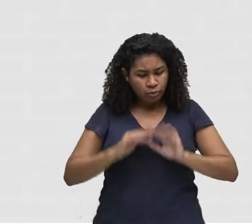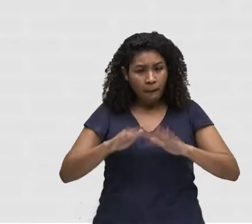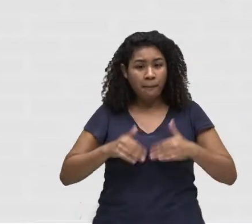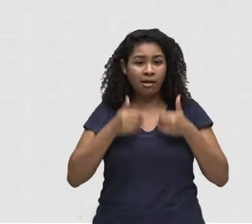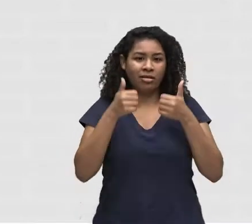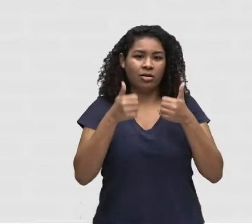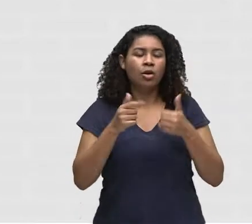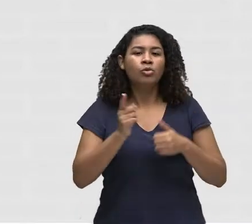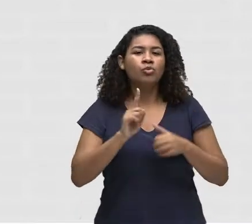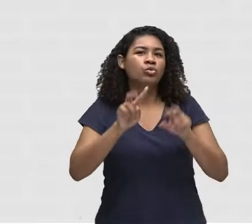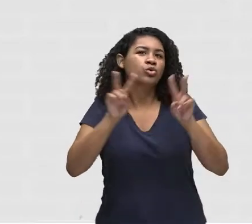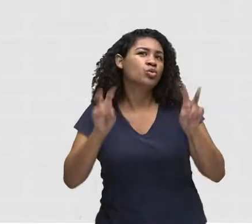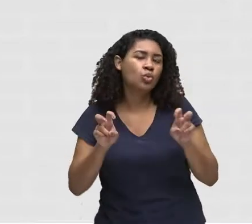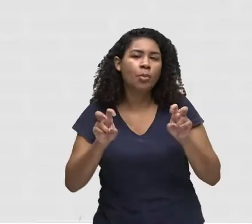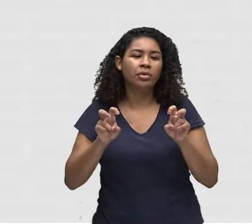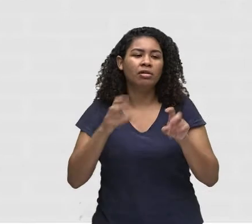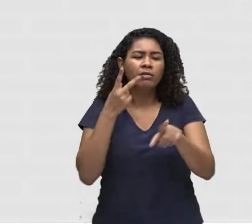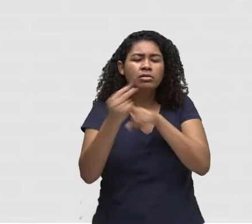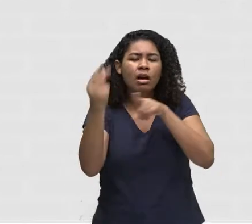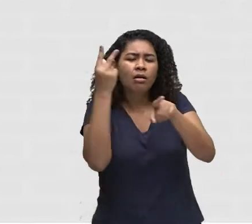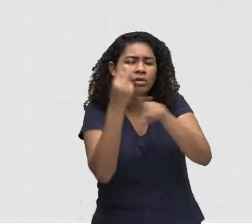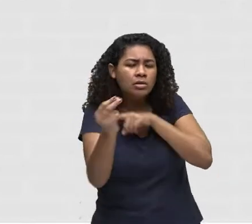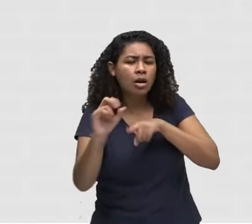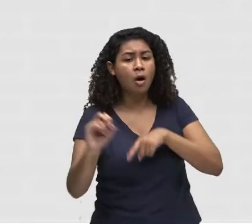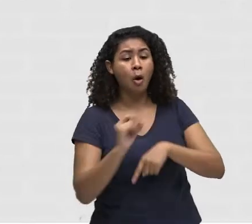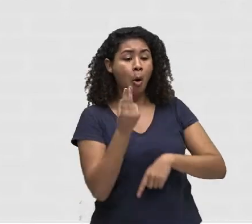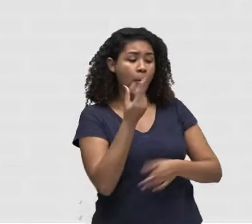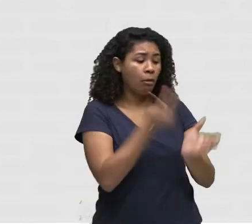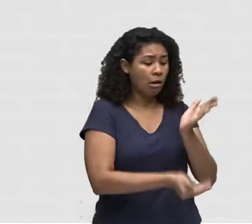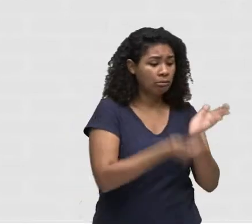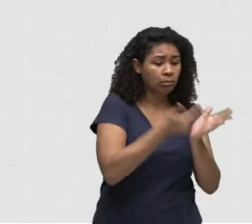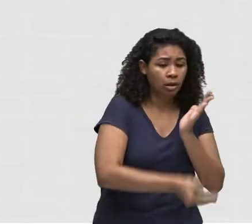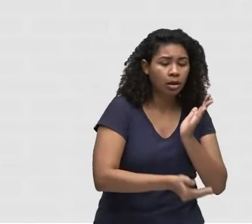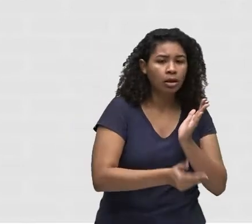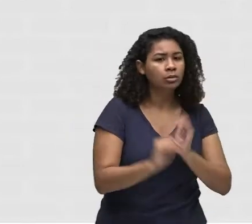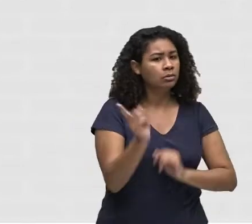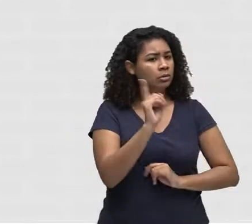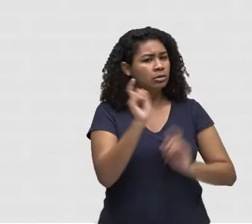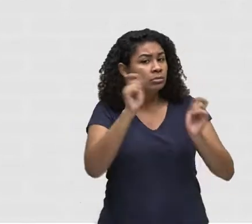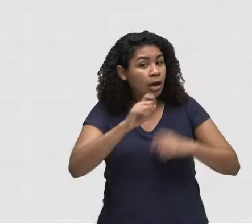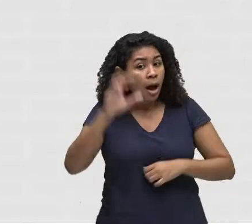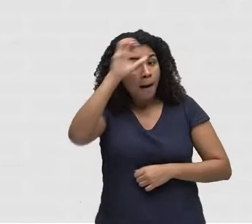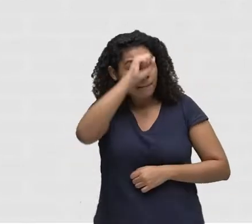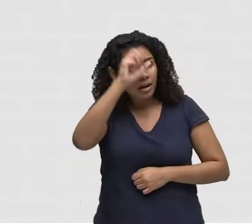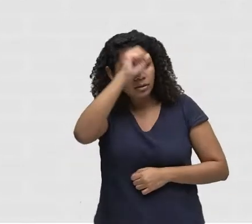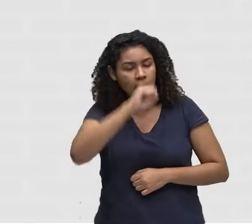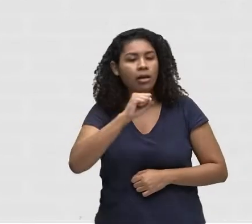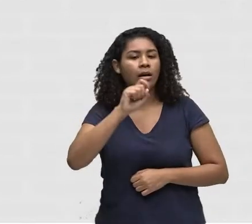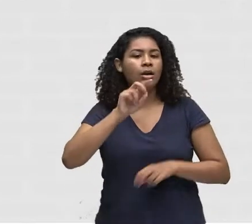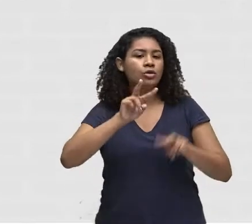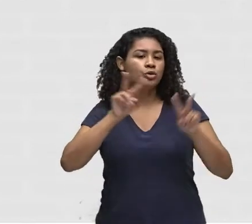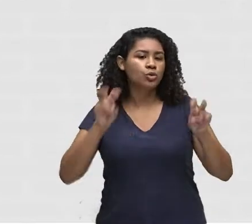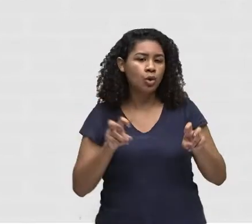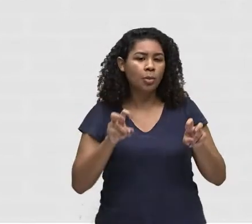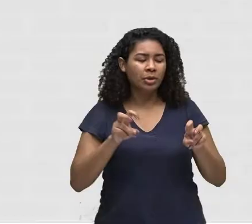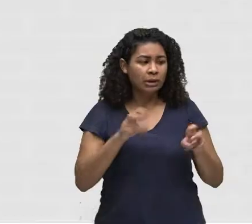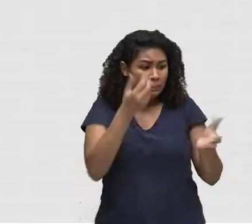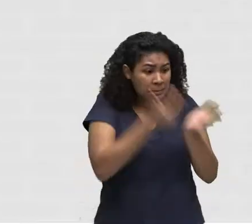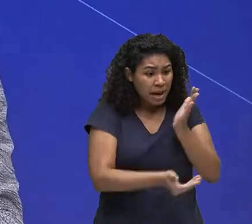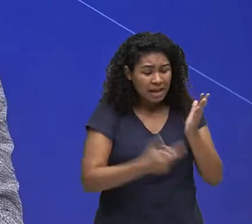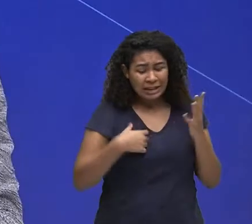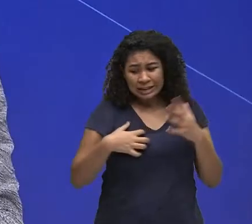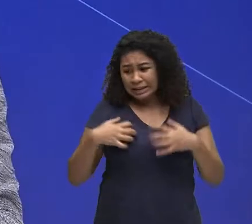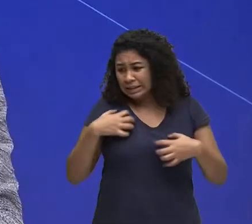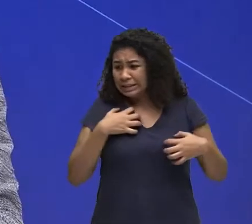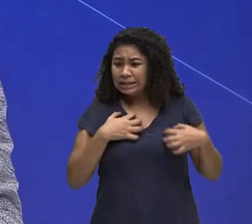sobre ganhar e perder, mas de alguma forma coexiste o aprendizado de saber lidar diante das frustrações. É óbvio